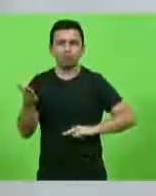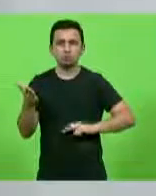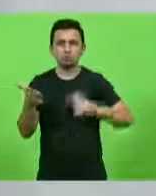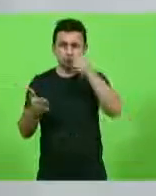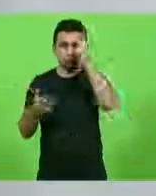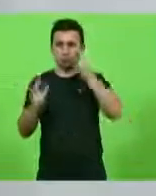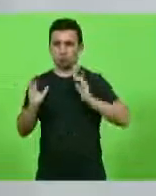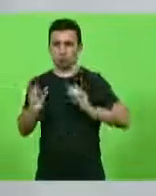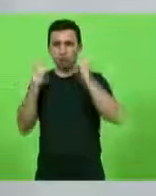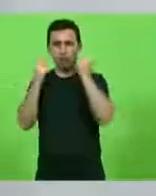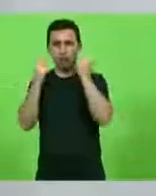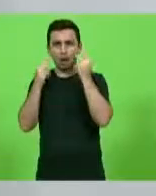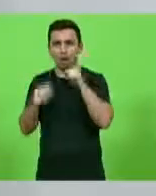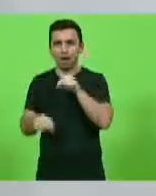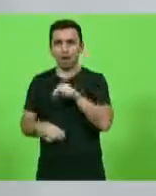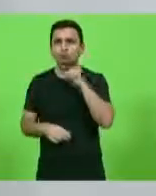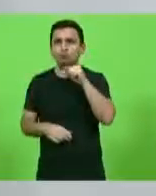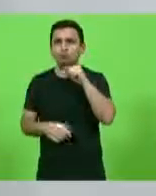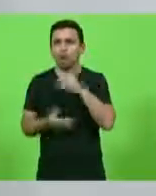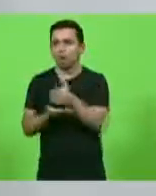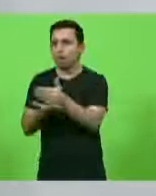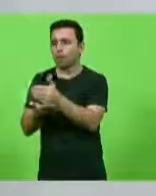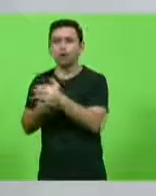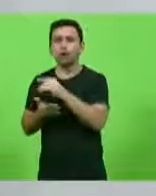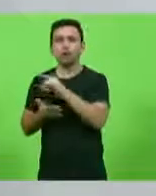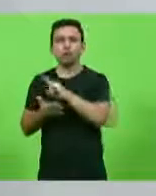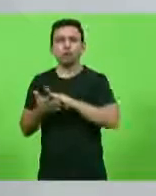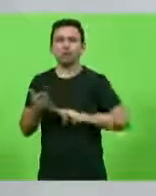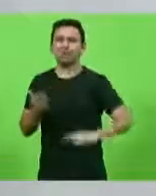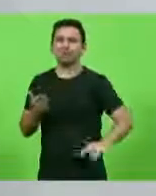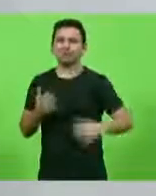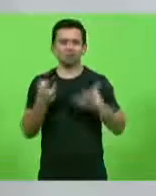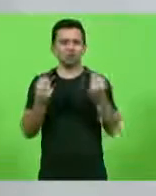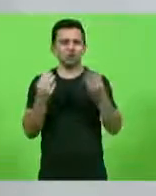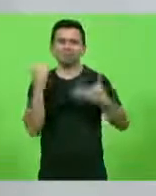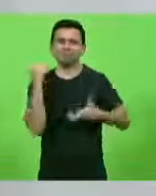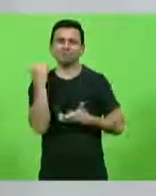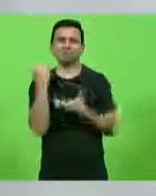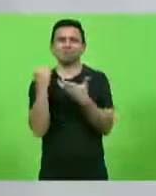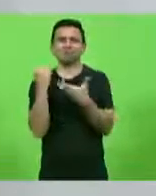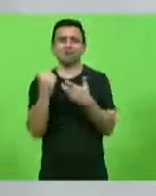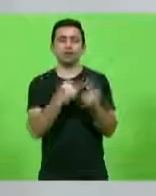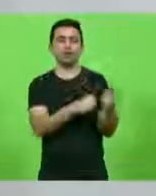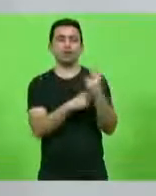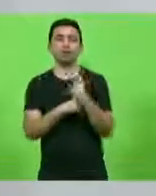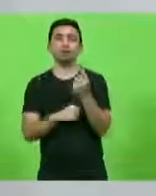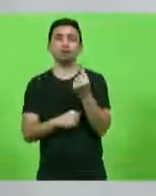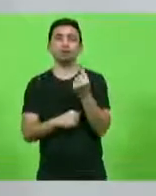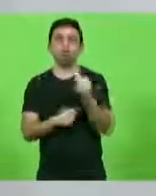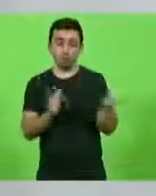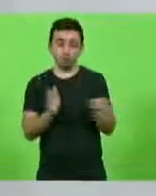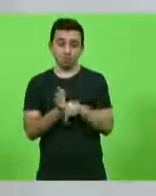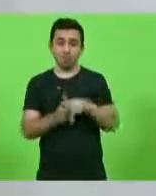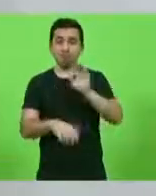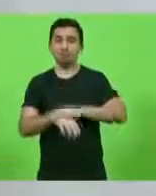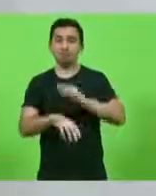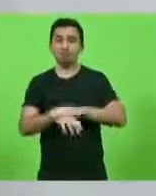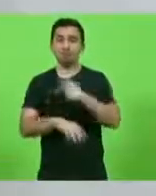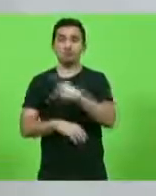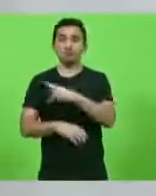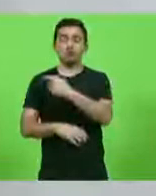cidadão comum ele não consegue juntar, tão burocrático que é, para emprestar um dinheiro que é do povo, que é